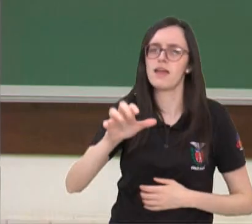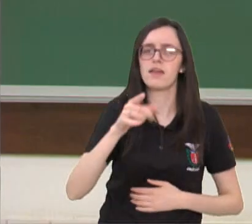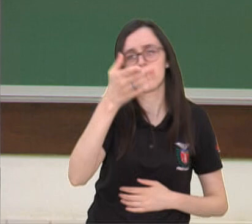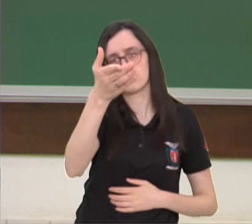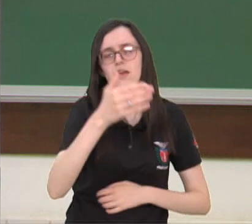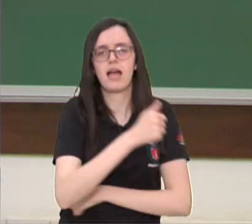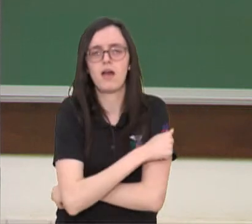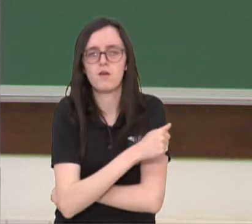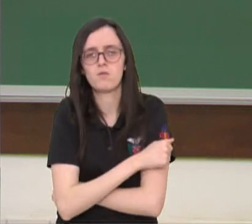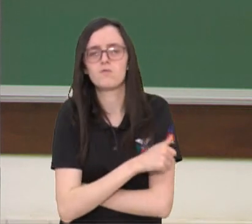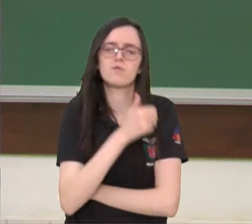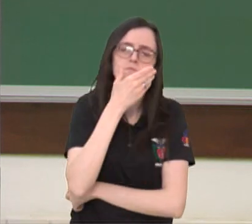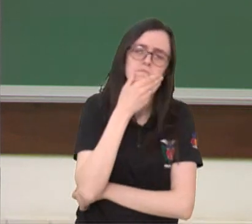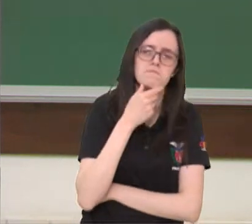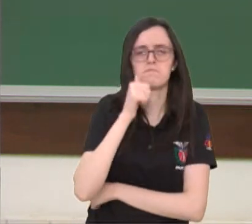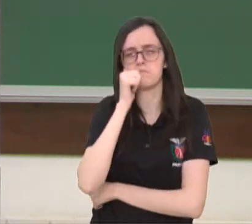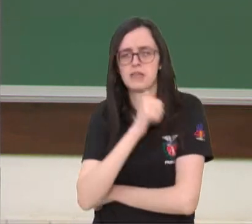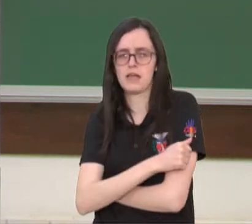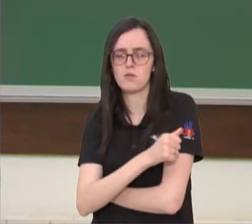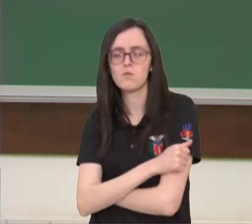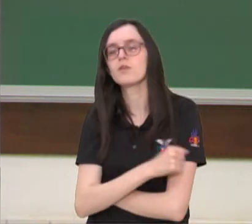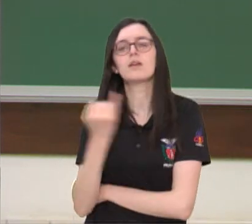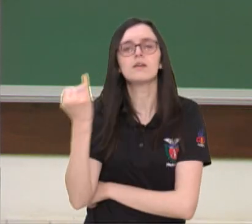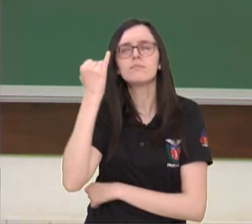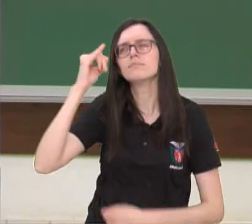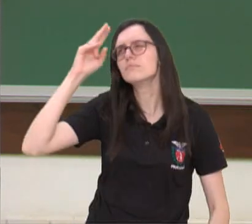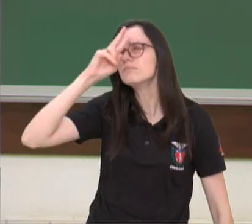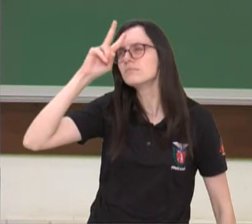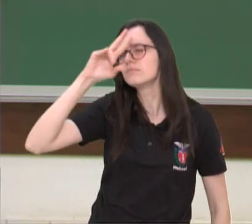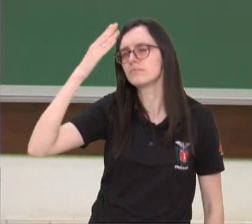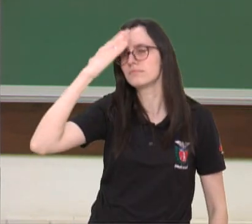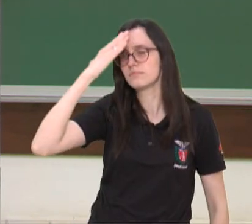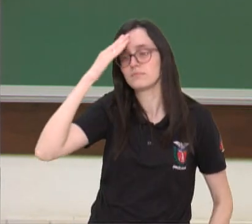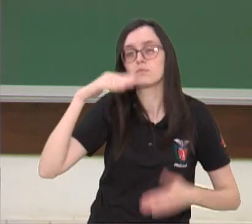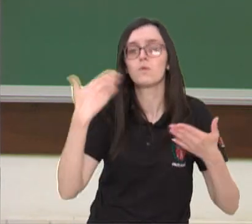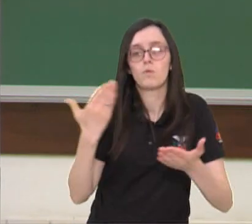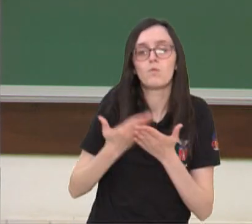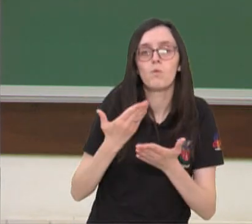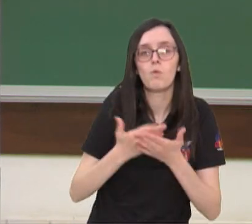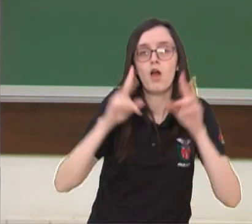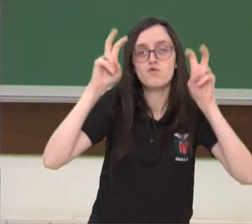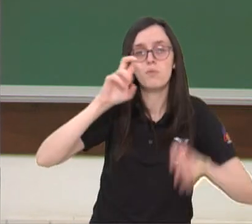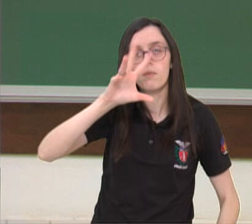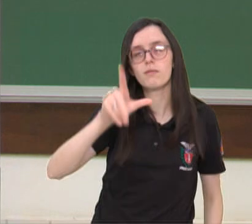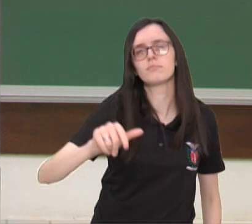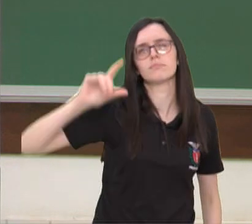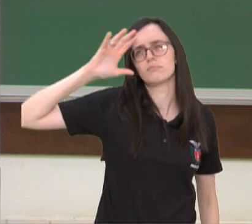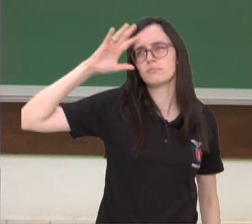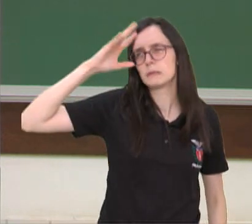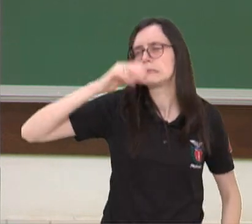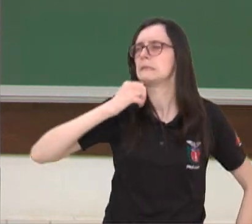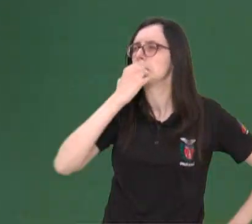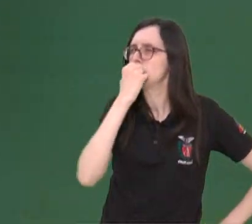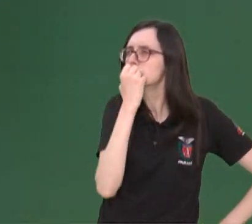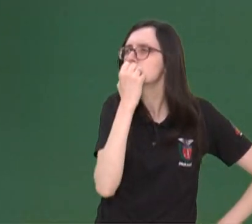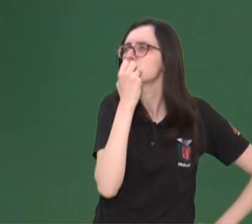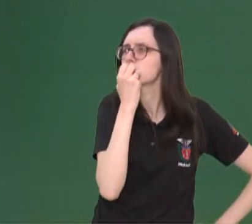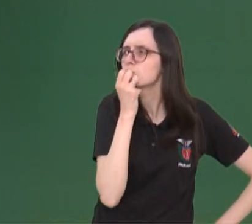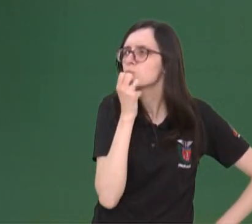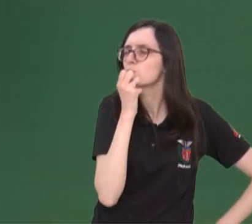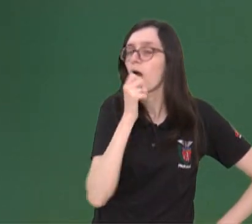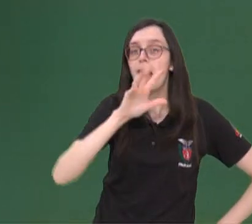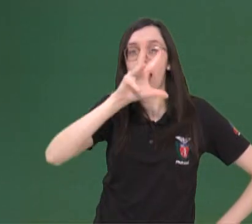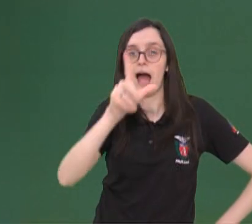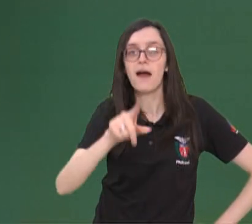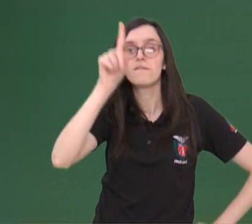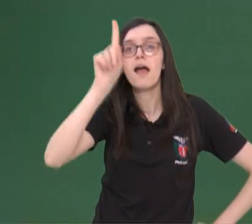aluno, e você, aluna, precisa aprender e lembrar, e quando estudar a África, pensar, poxa, a África,